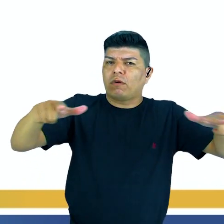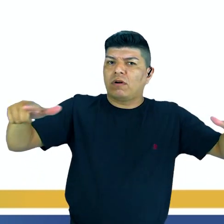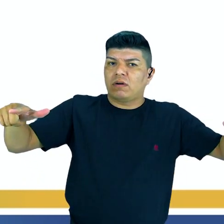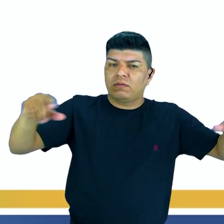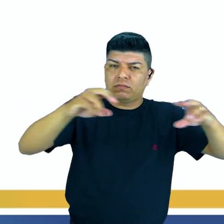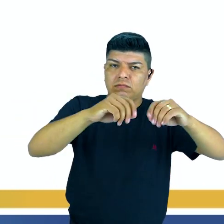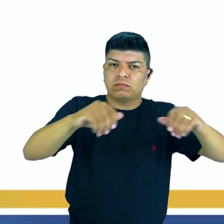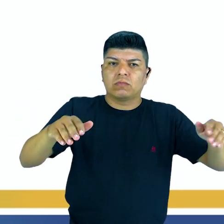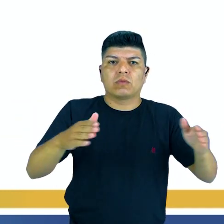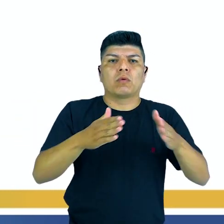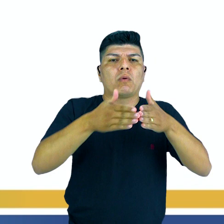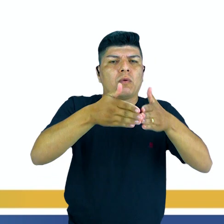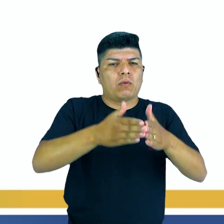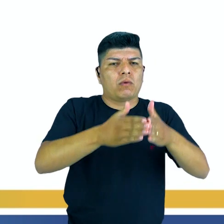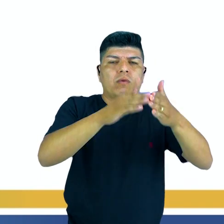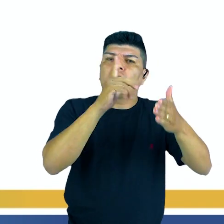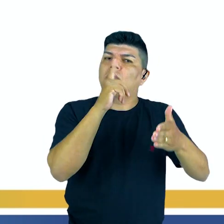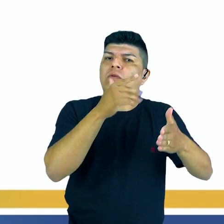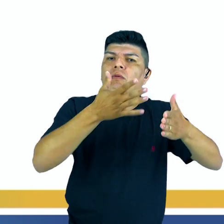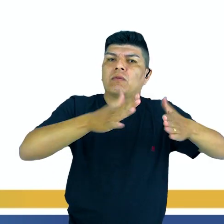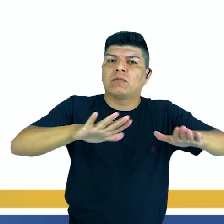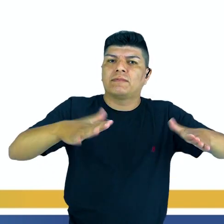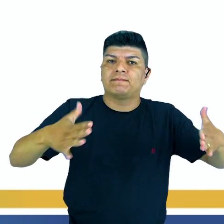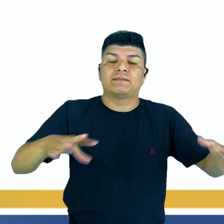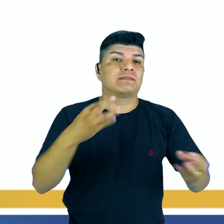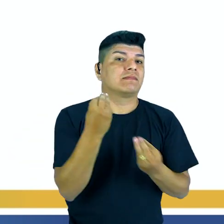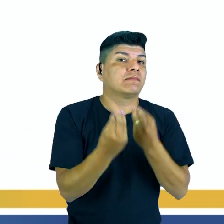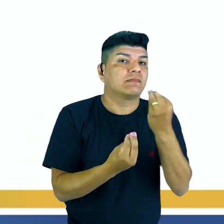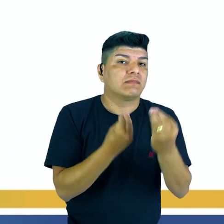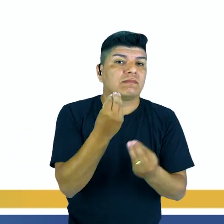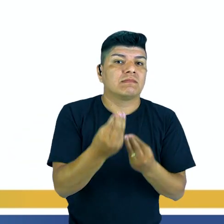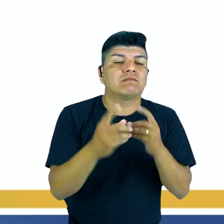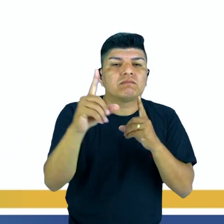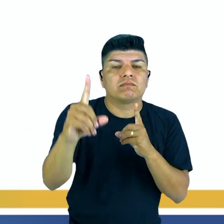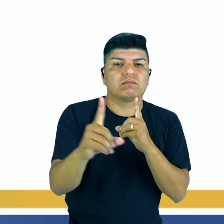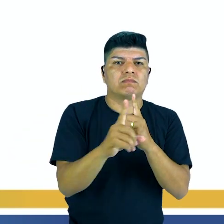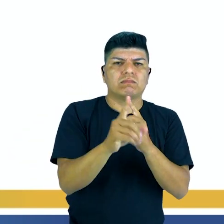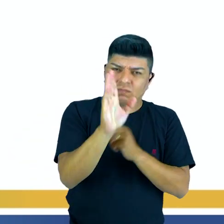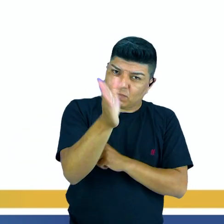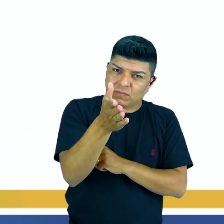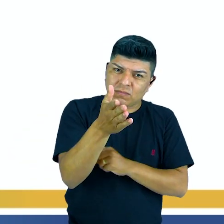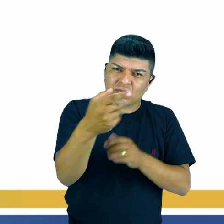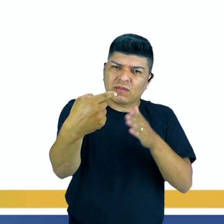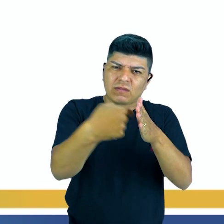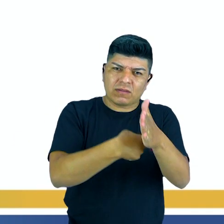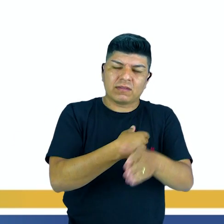ou num barco em alto mar? Como poderíamos nos localizar? Já fizeram essa pergunta?